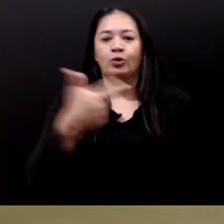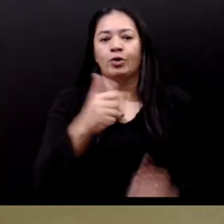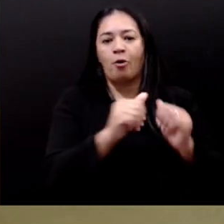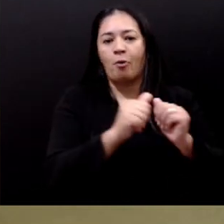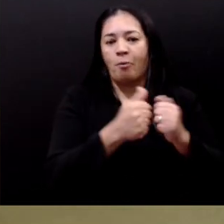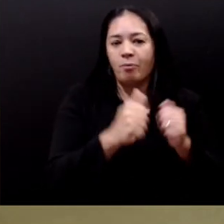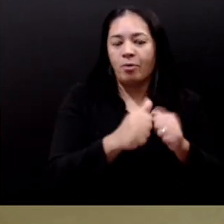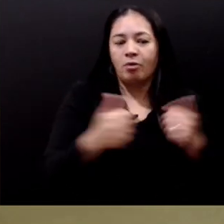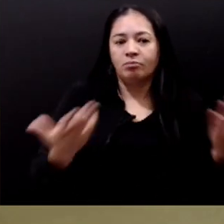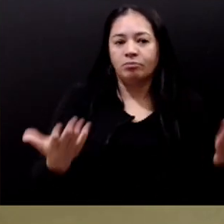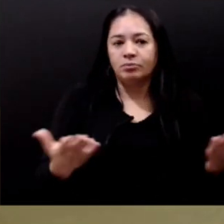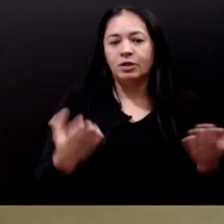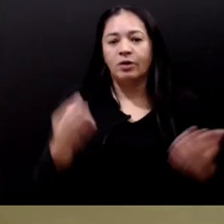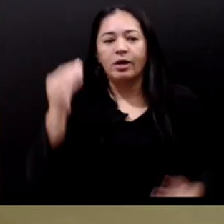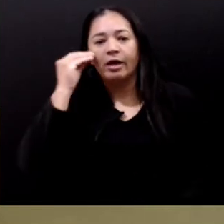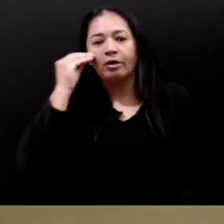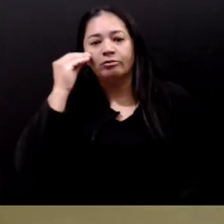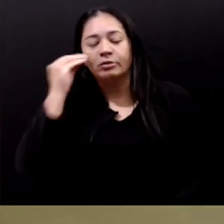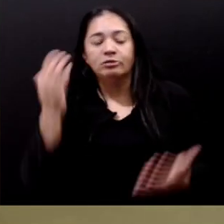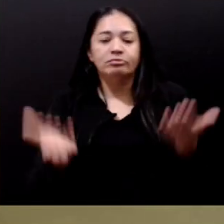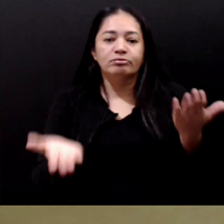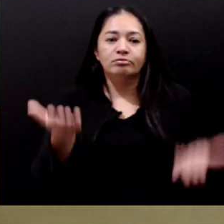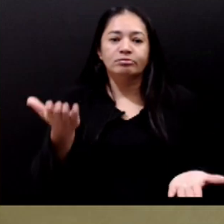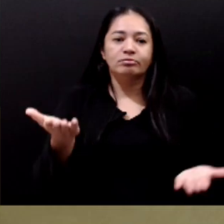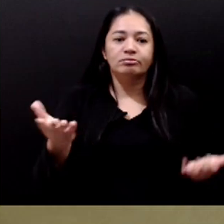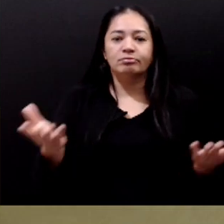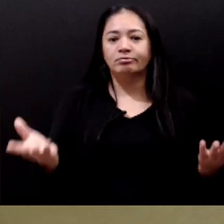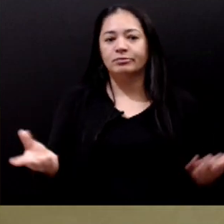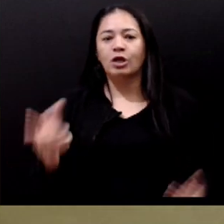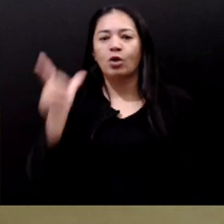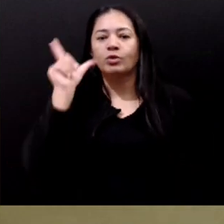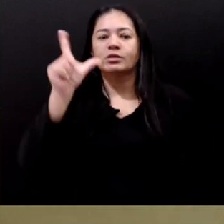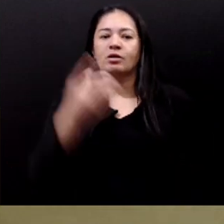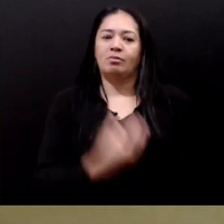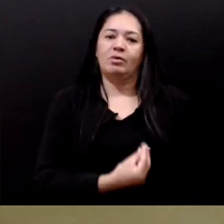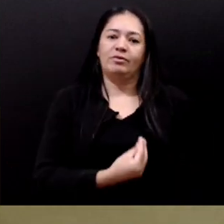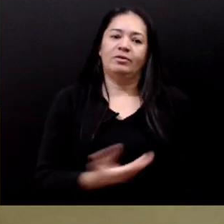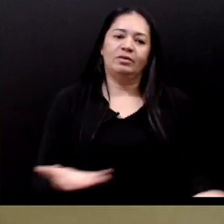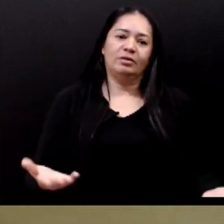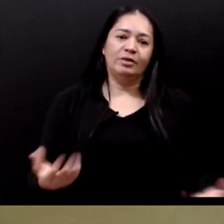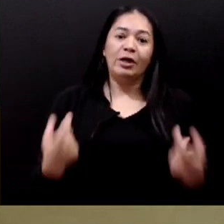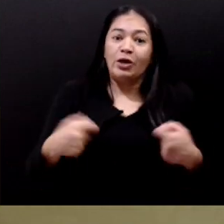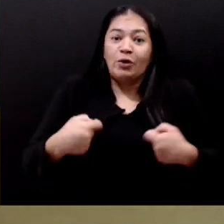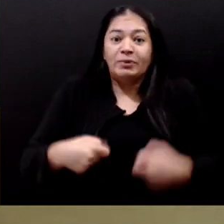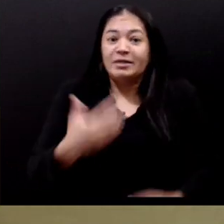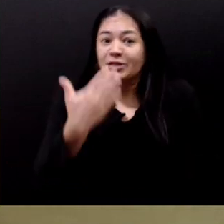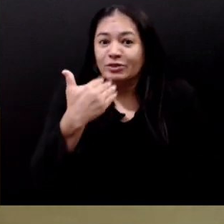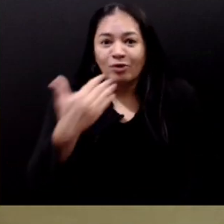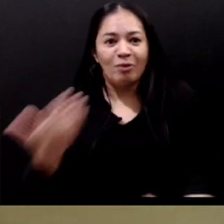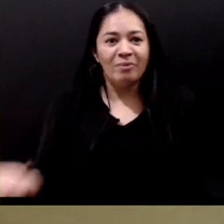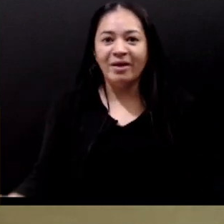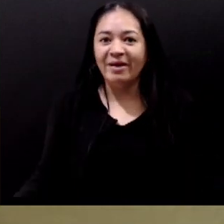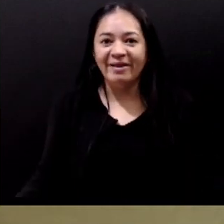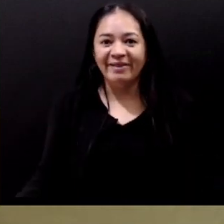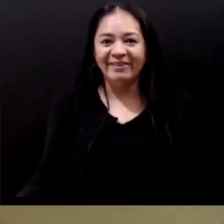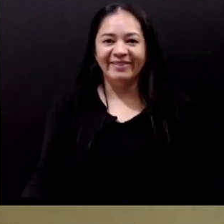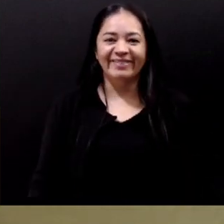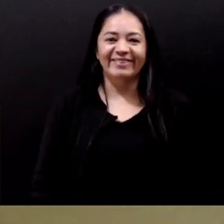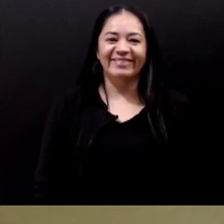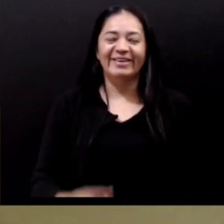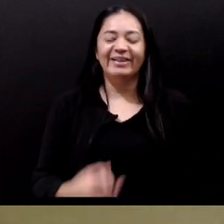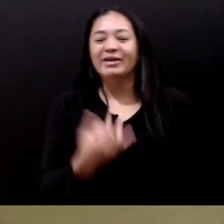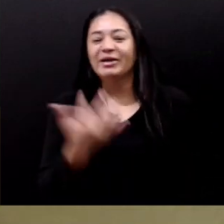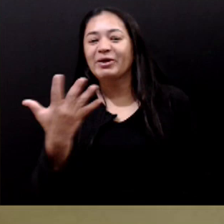tentando equilibrar, assim, para poder levar uma vida. Poxa vida, gente, eu preciso comer, na Sim, verdade. Então, e quais exatamente. alimentos, assim, que a